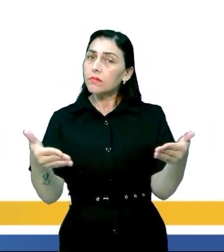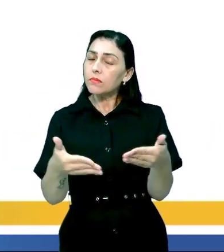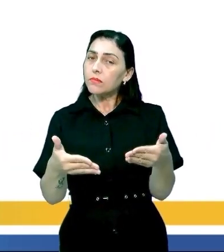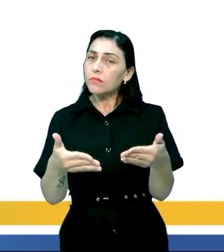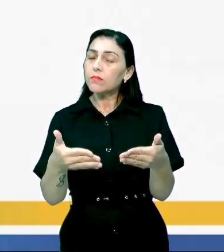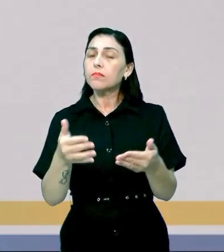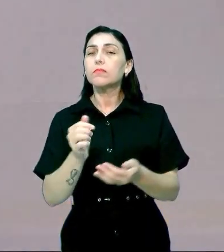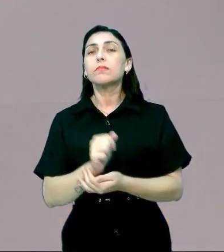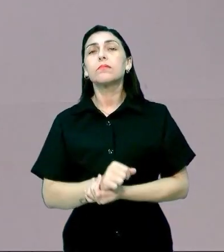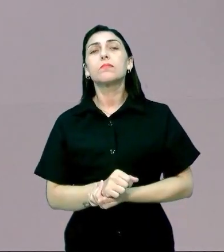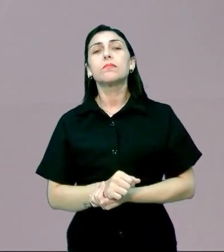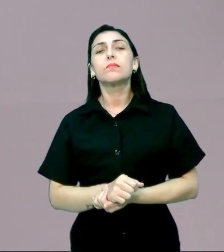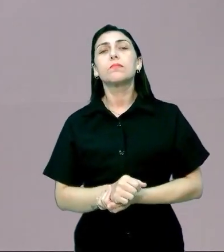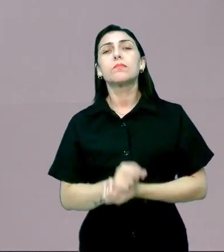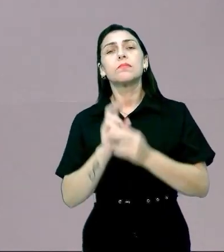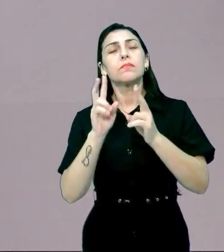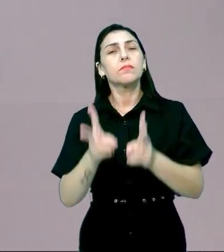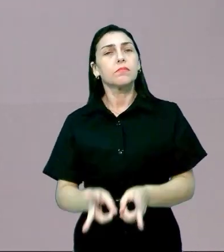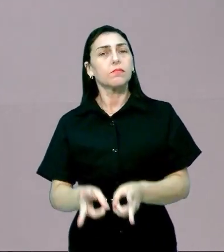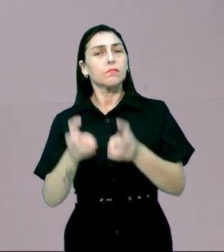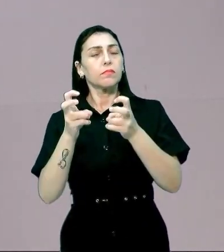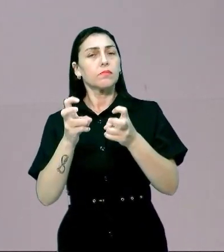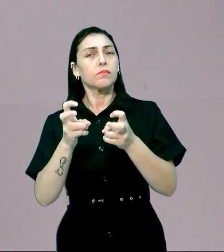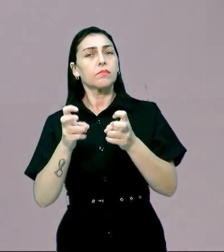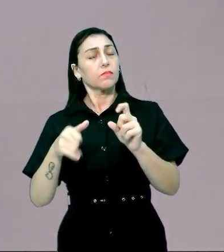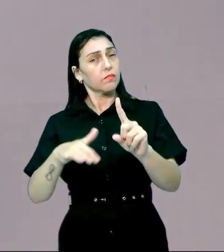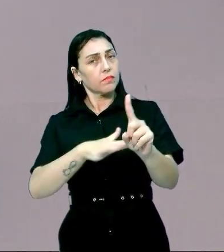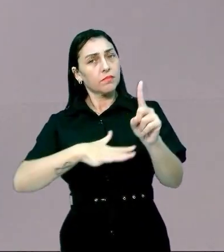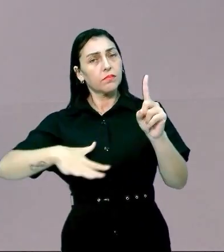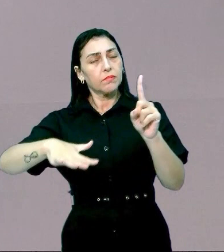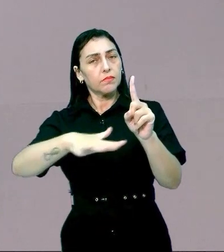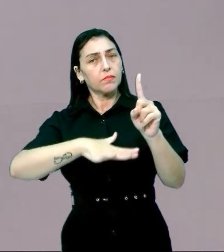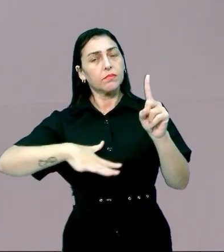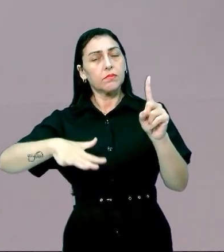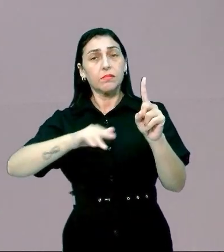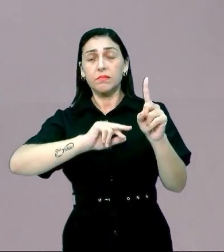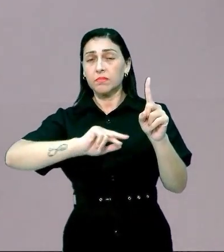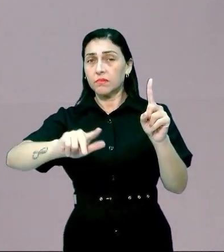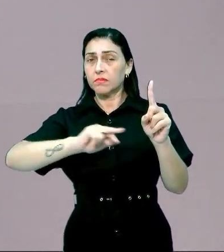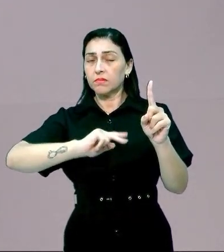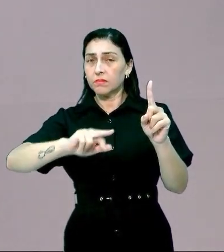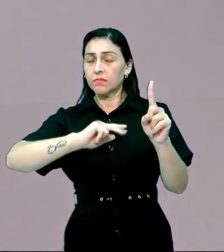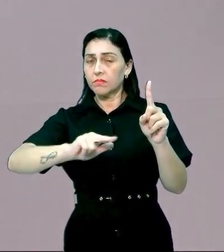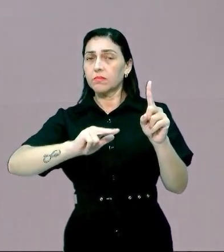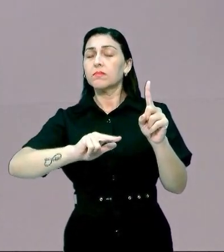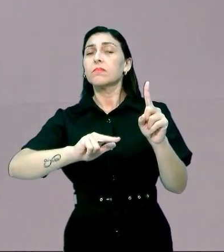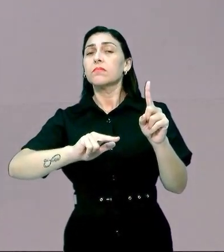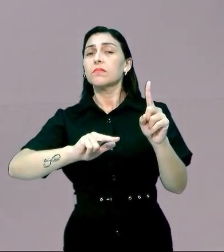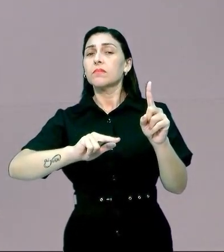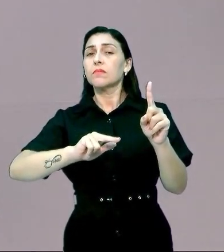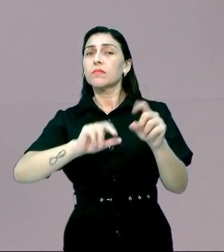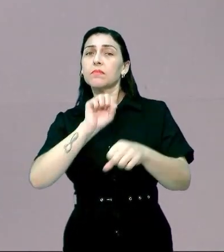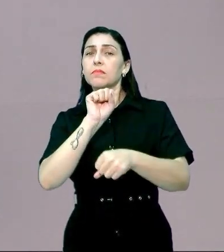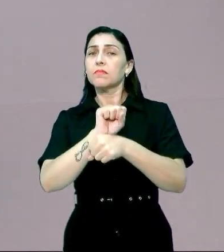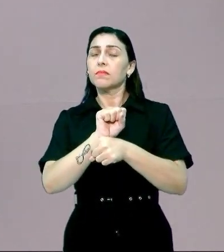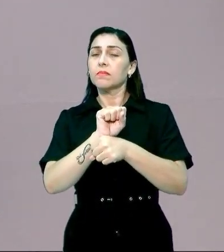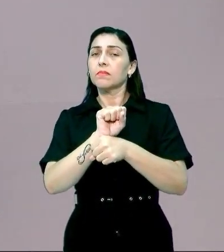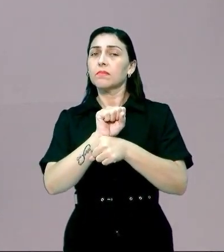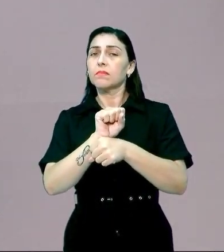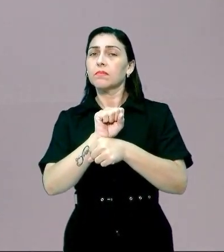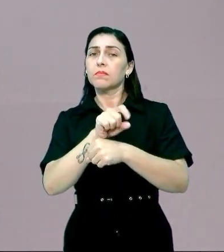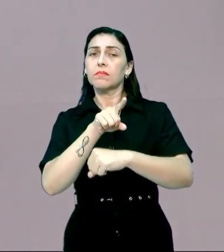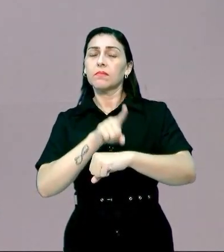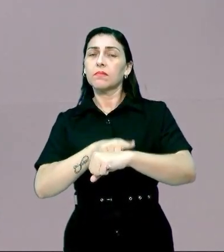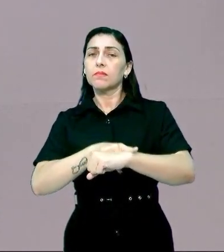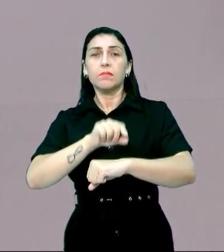nossa atualidade. Então percebam, a sociedade, ela não é algo estático, ela não é parada no